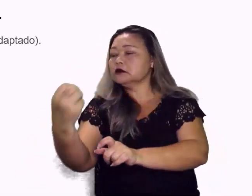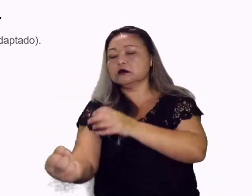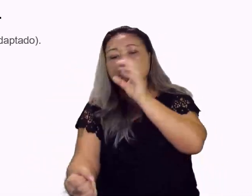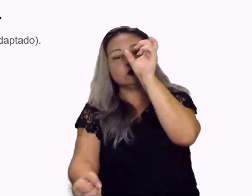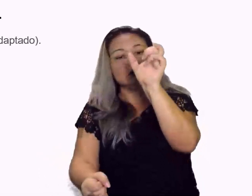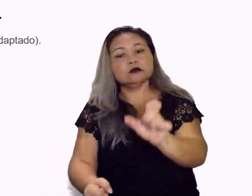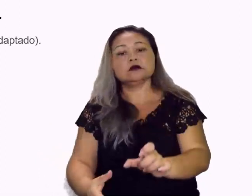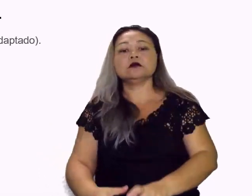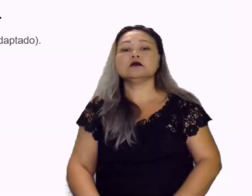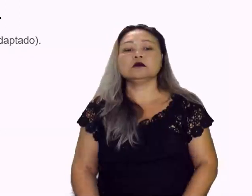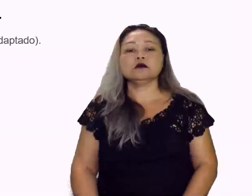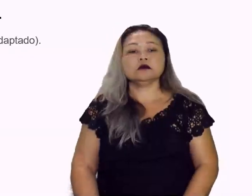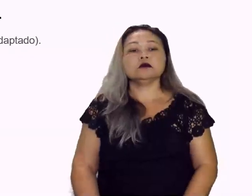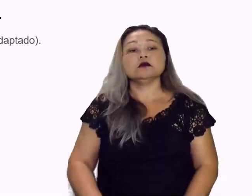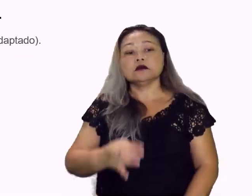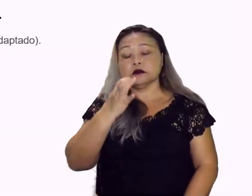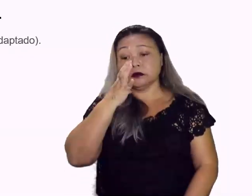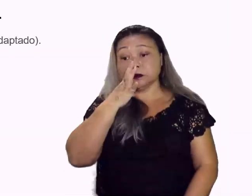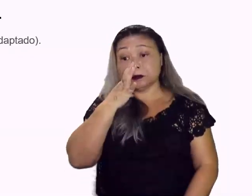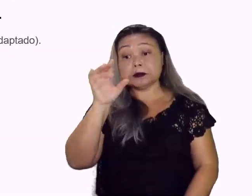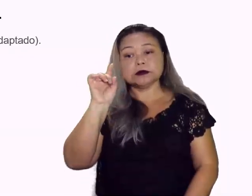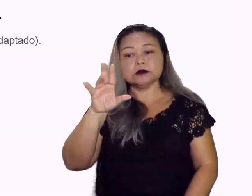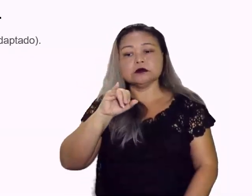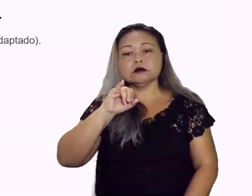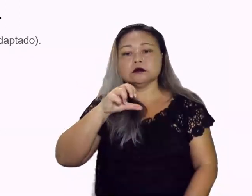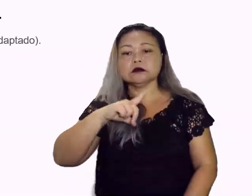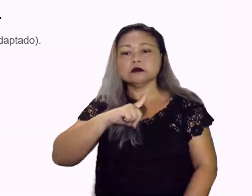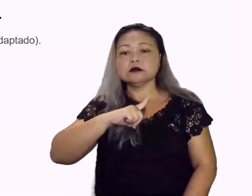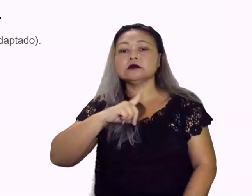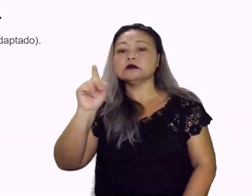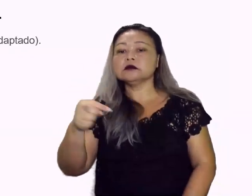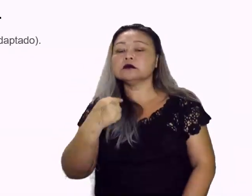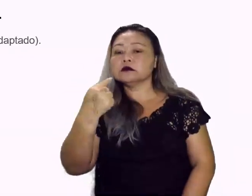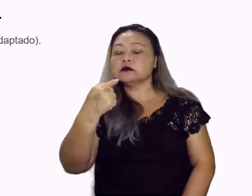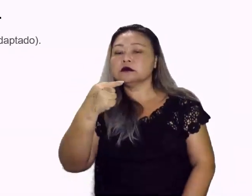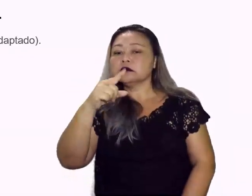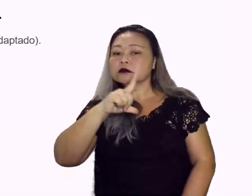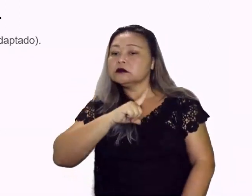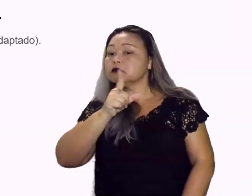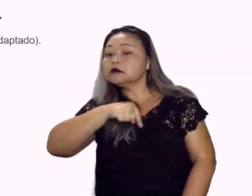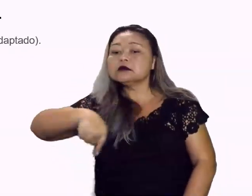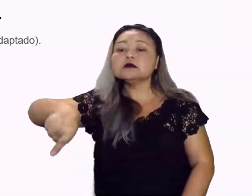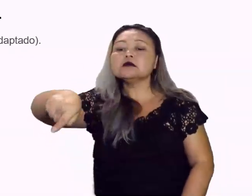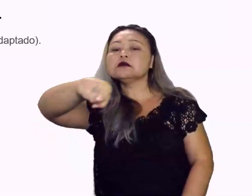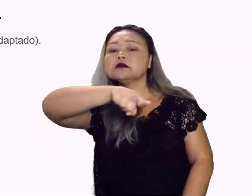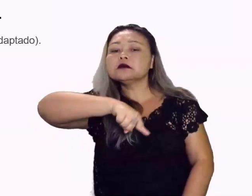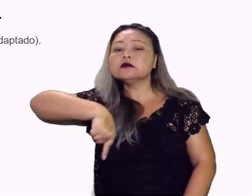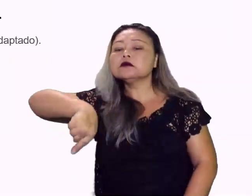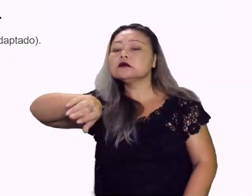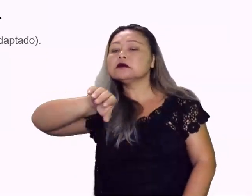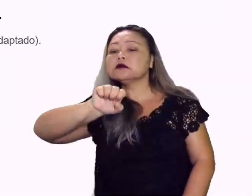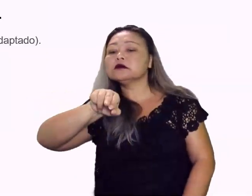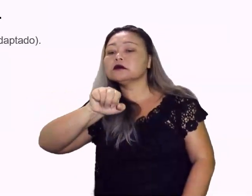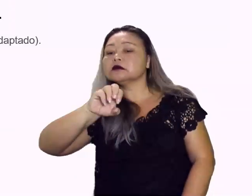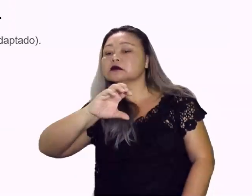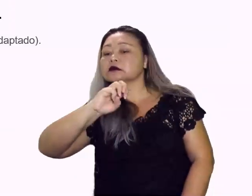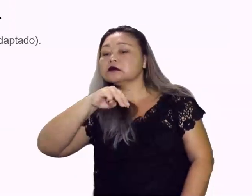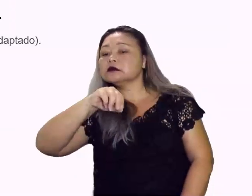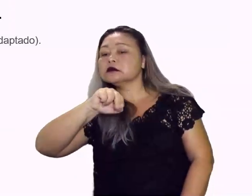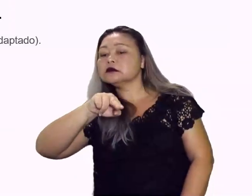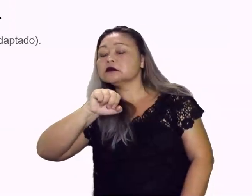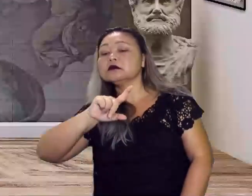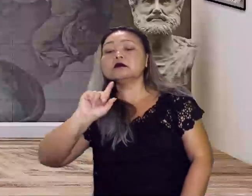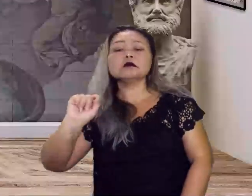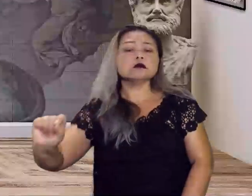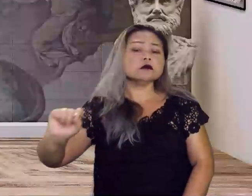aceita o Curupira. Ele só existe, o mito só existe quando cai no senso comum. O que é isso? Quem